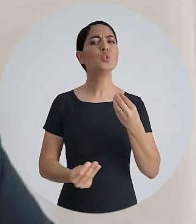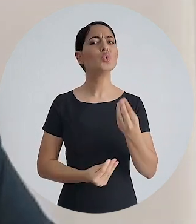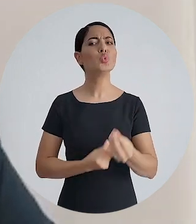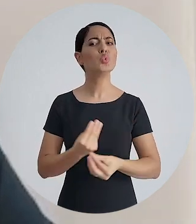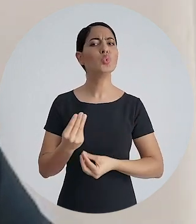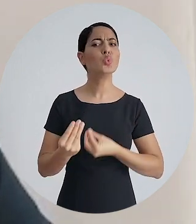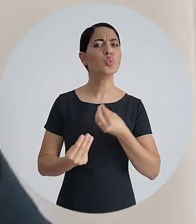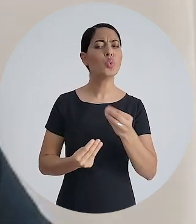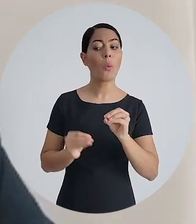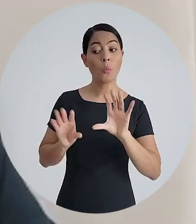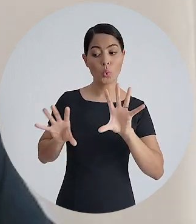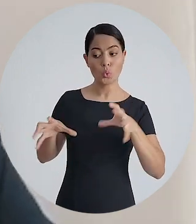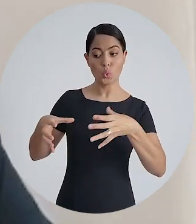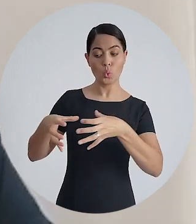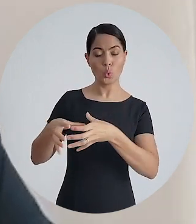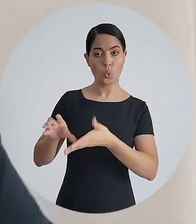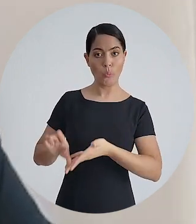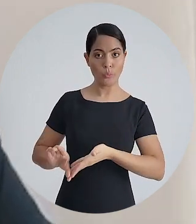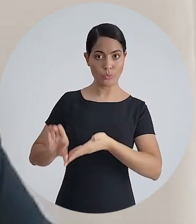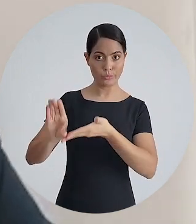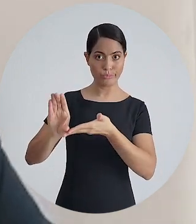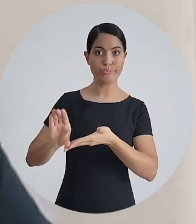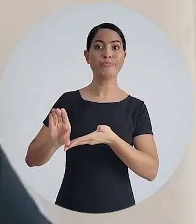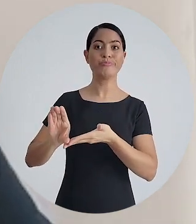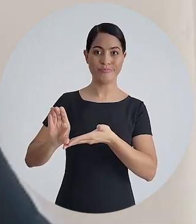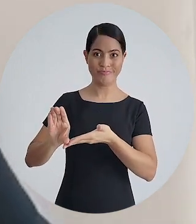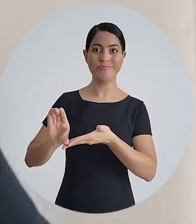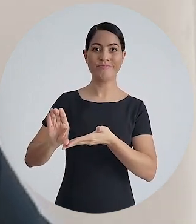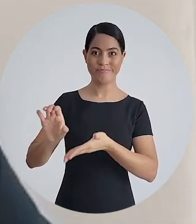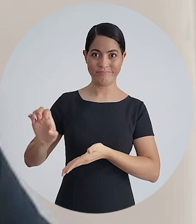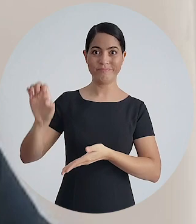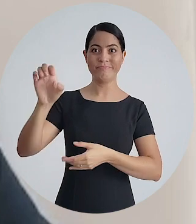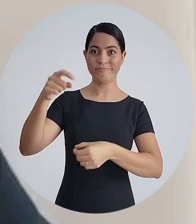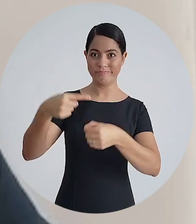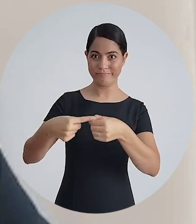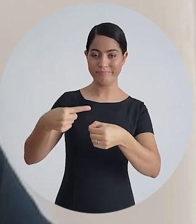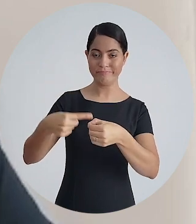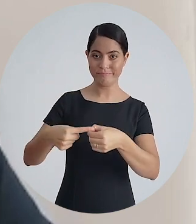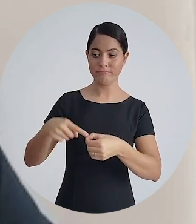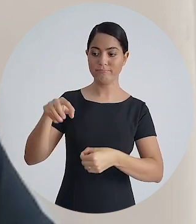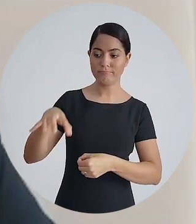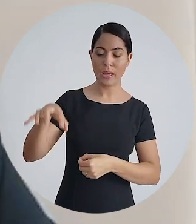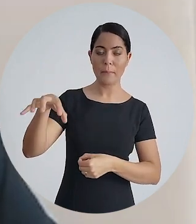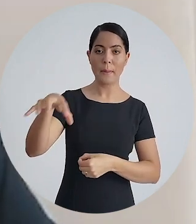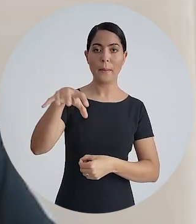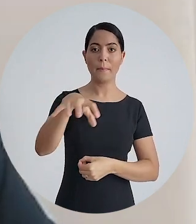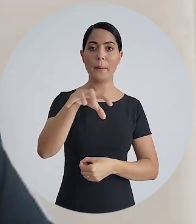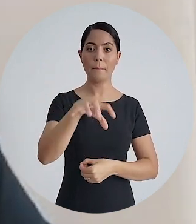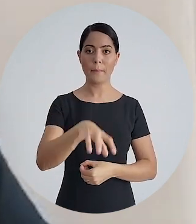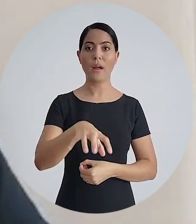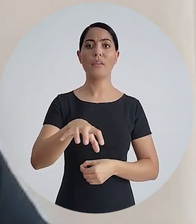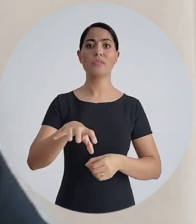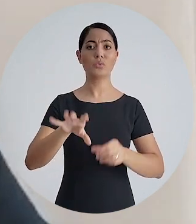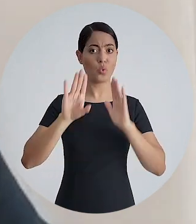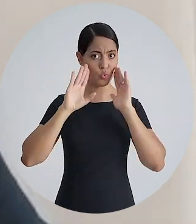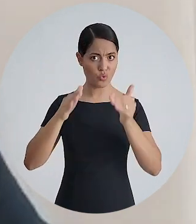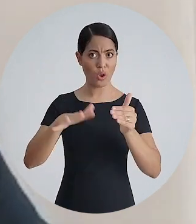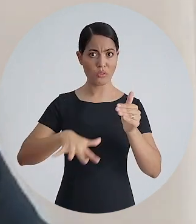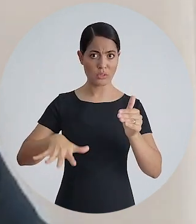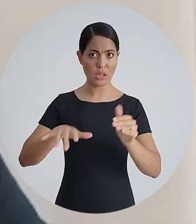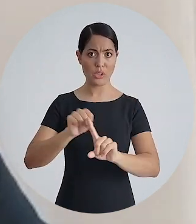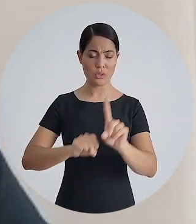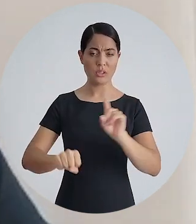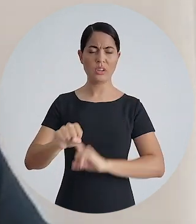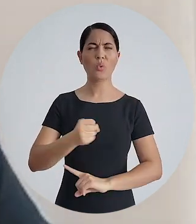do colegiado e no modelo atualmente compreendido pelas entidades da